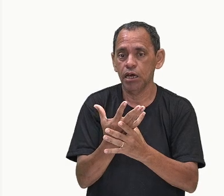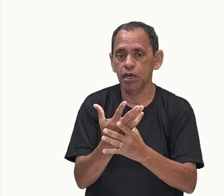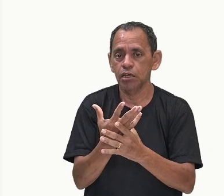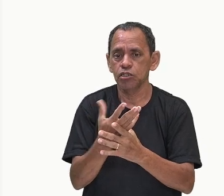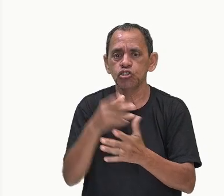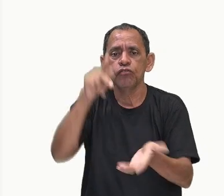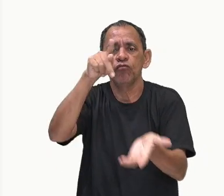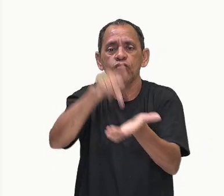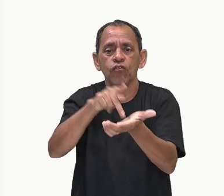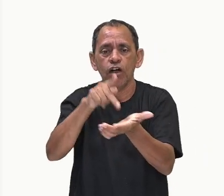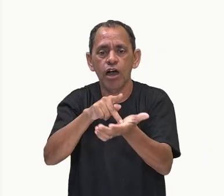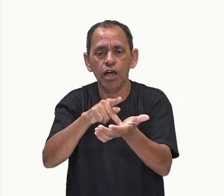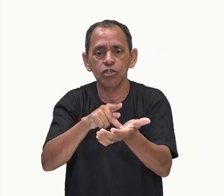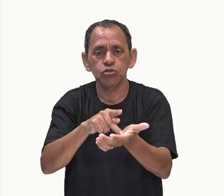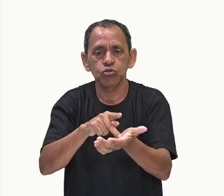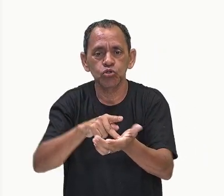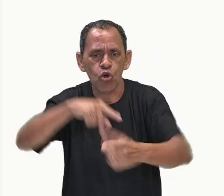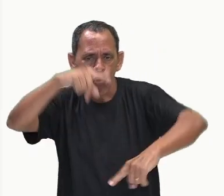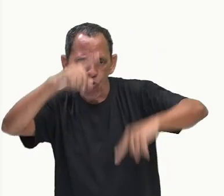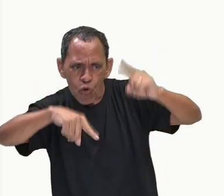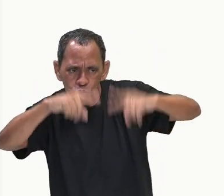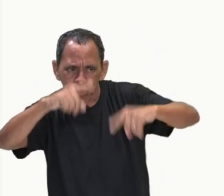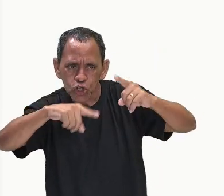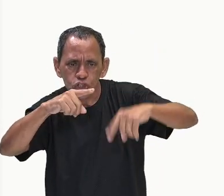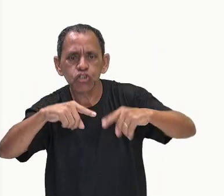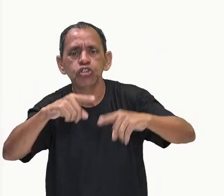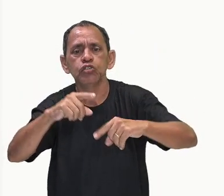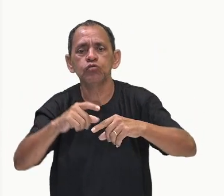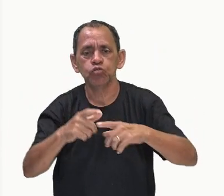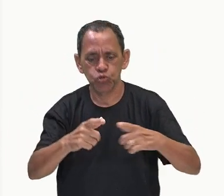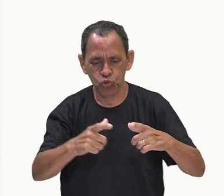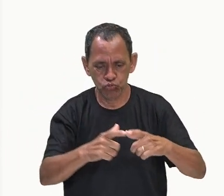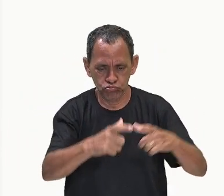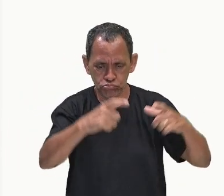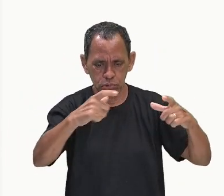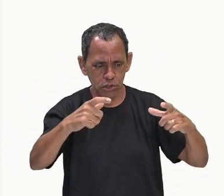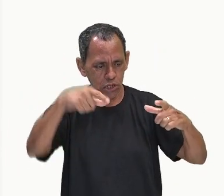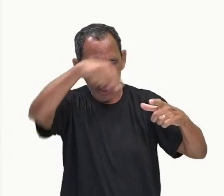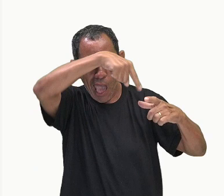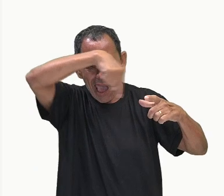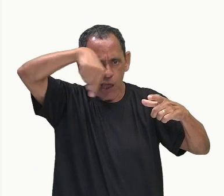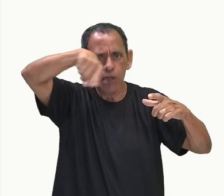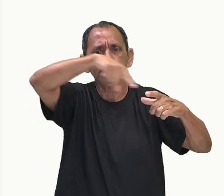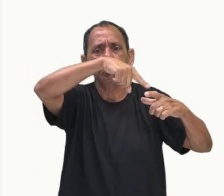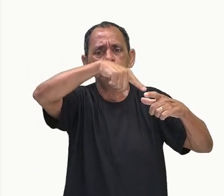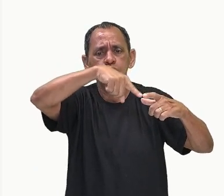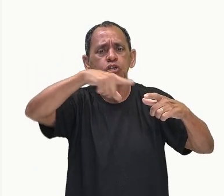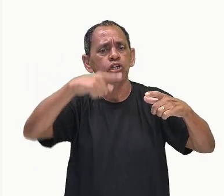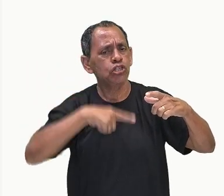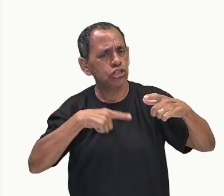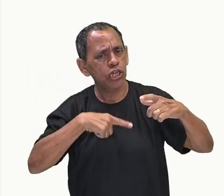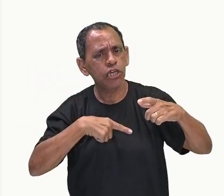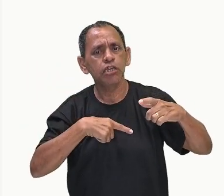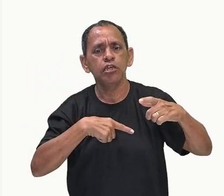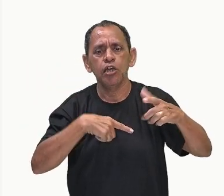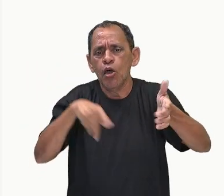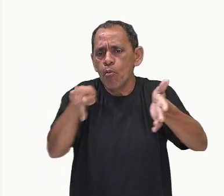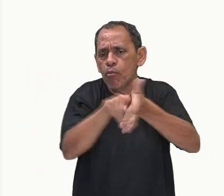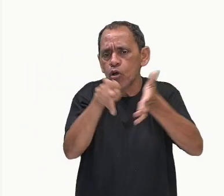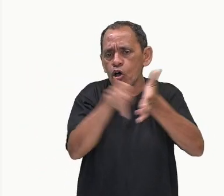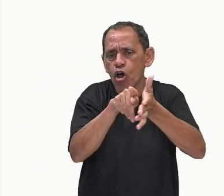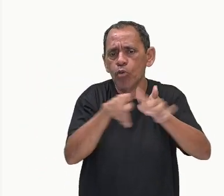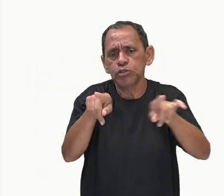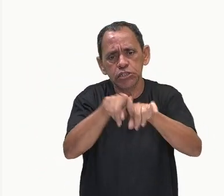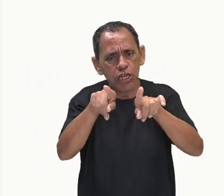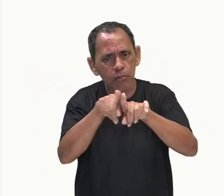cilindro que vai ter as mesmas propriedades que a gente tem estudado aqui, e as nossas expressões que calculam aí a sua área e seu volume